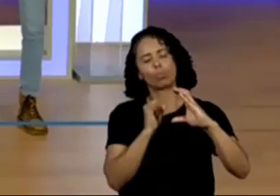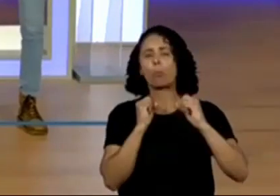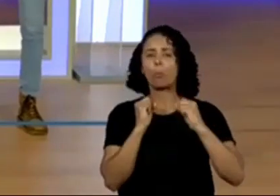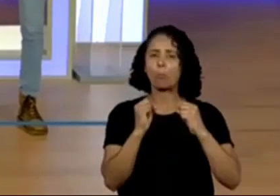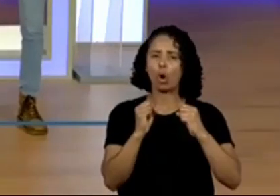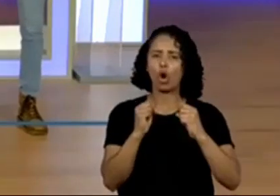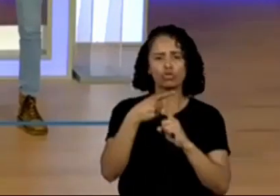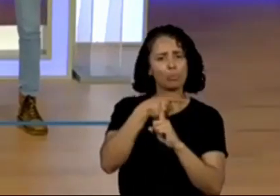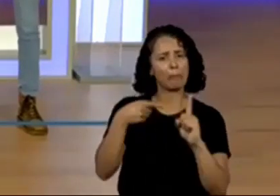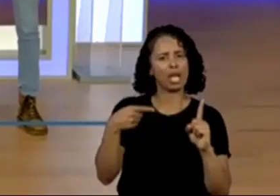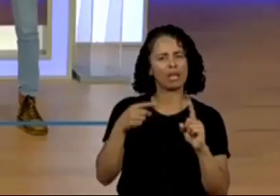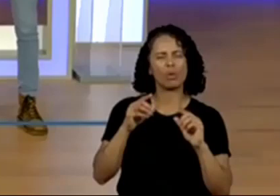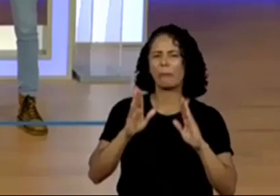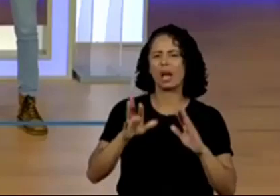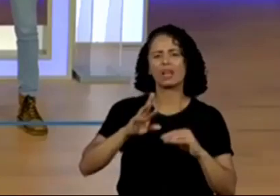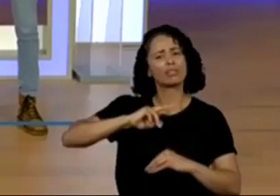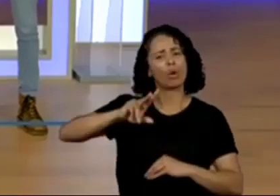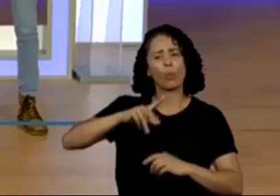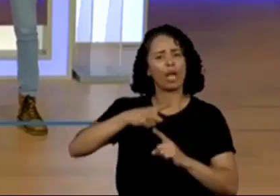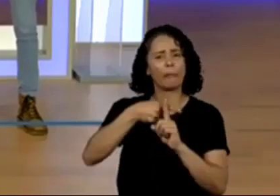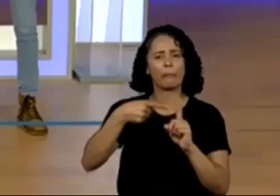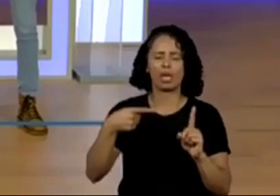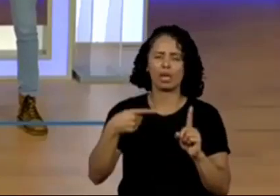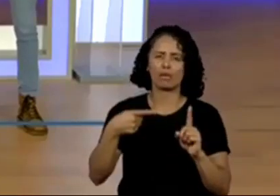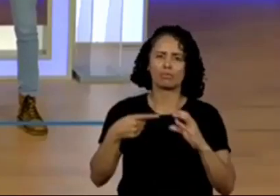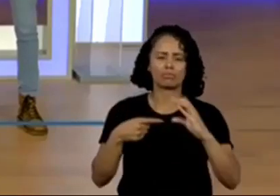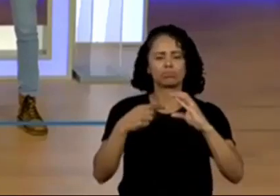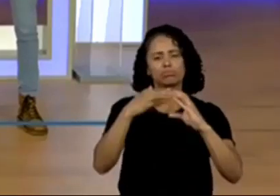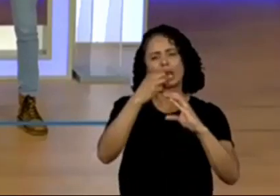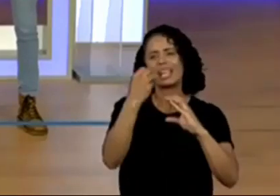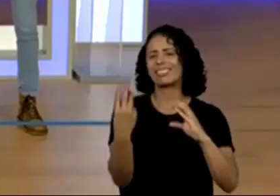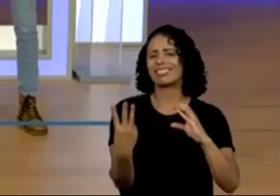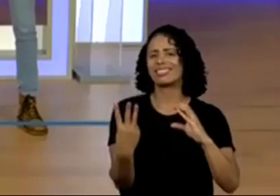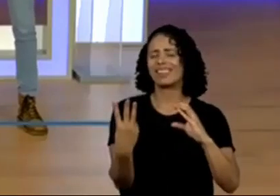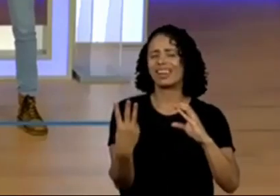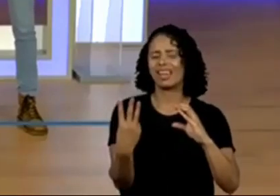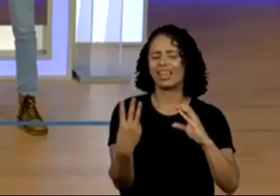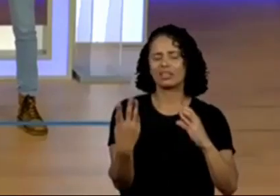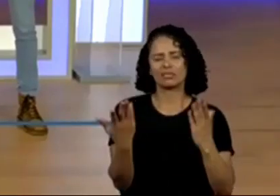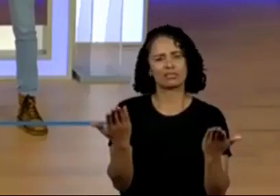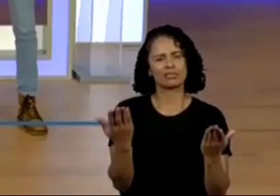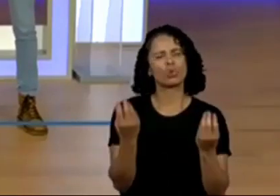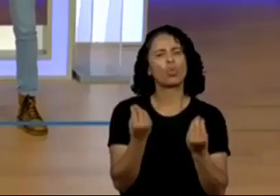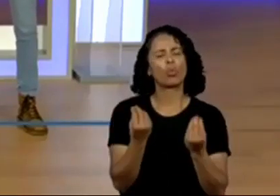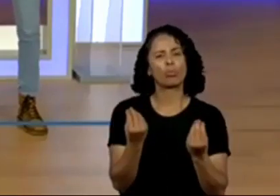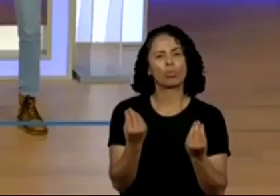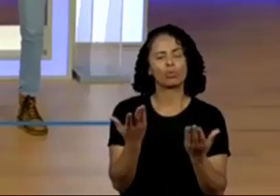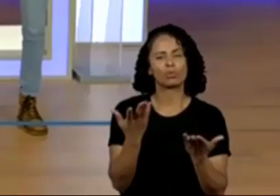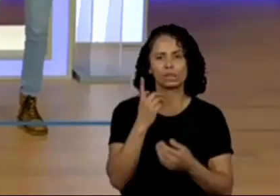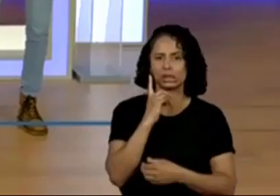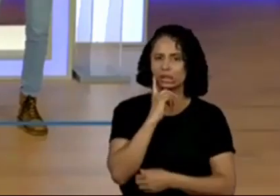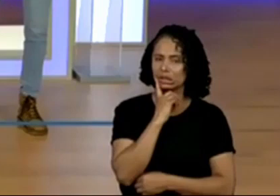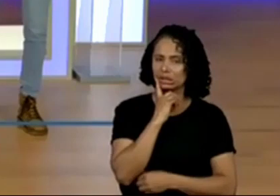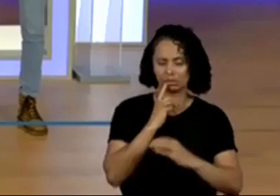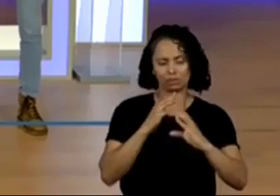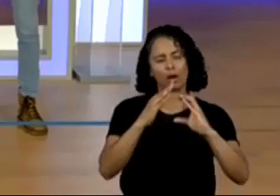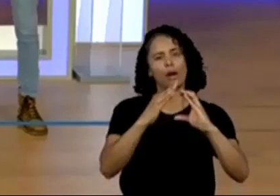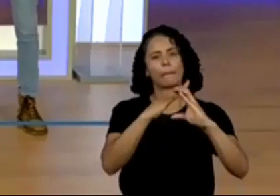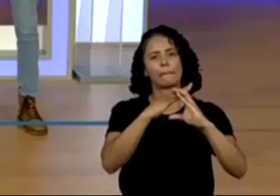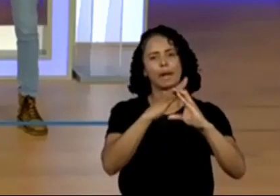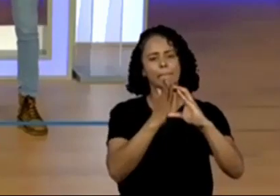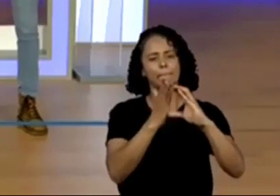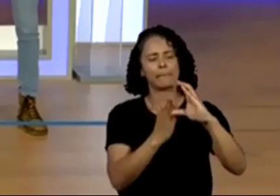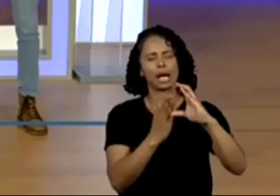o pedaço, mas não é em 2 partes, é em 3. E aí, como que você tem? Você tem alguma ideia? Olha, eu vou ler o que está aparecendo ali.